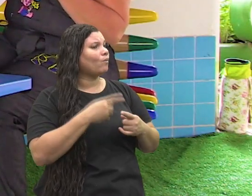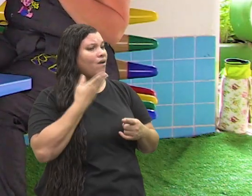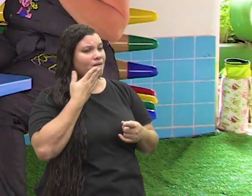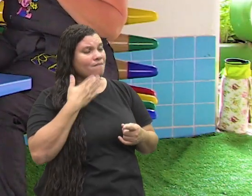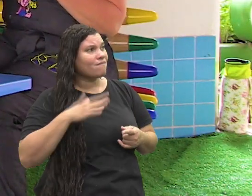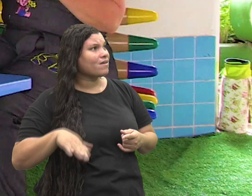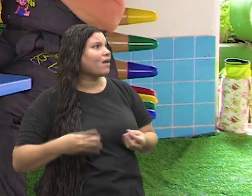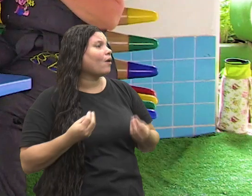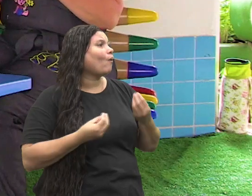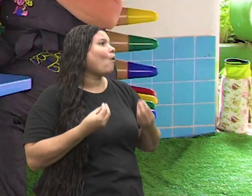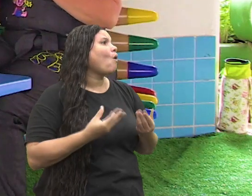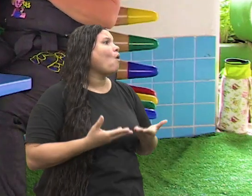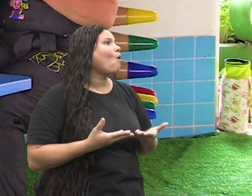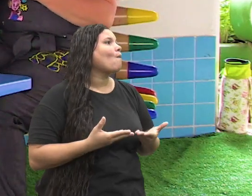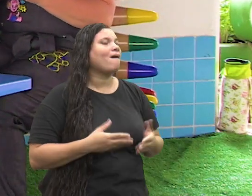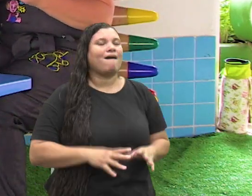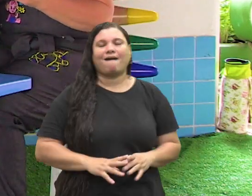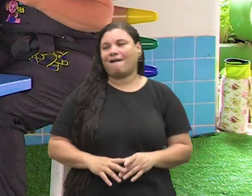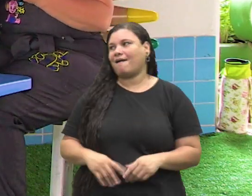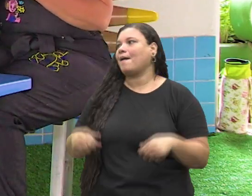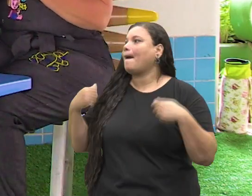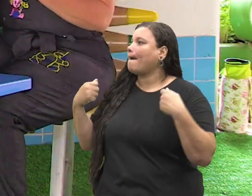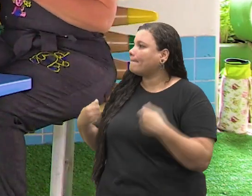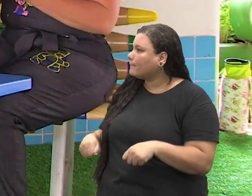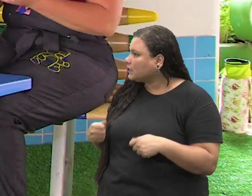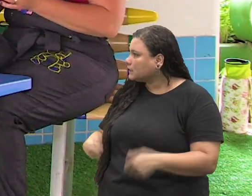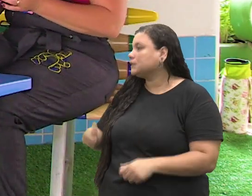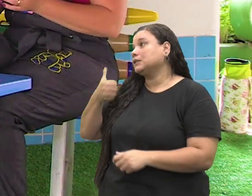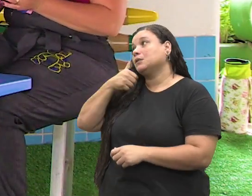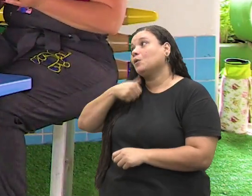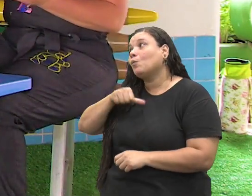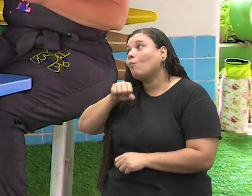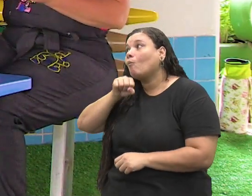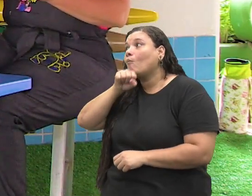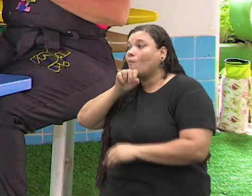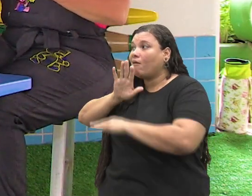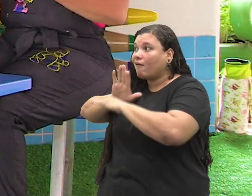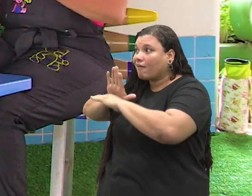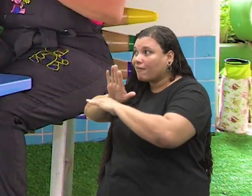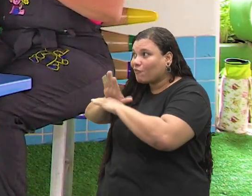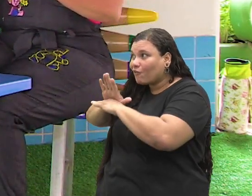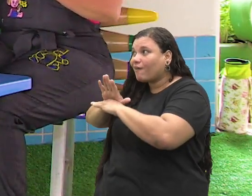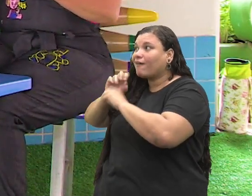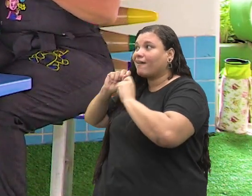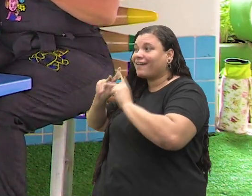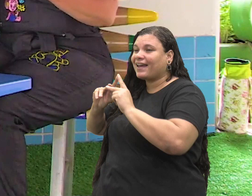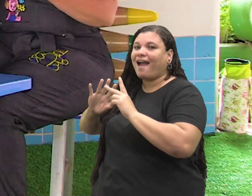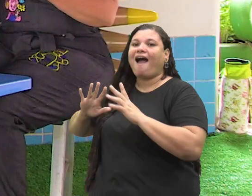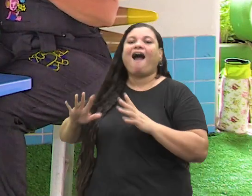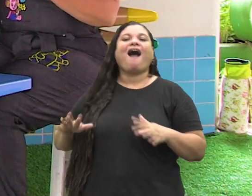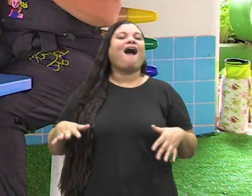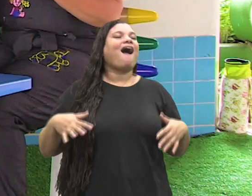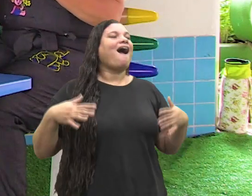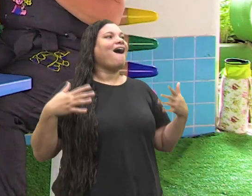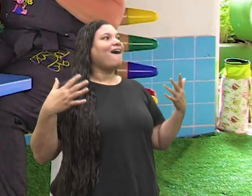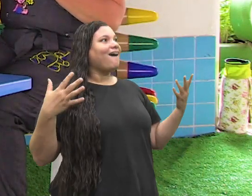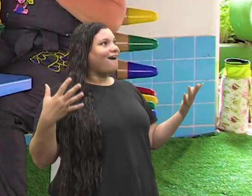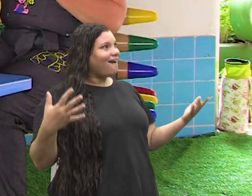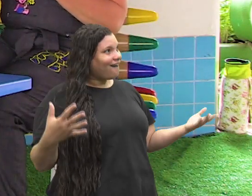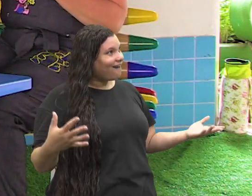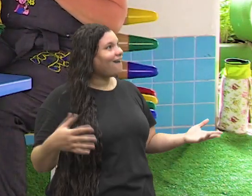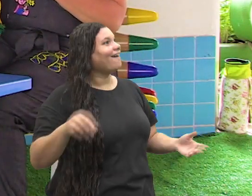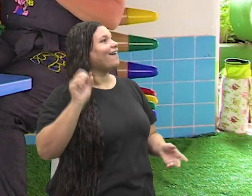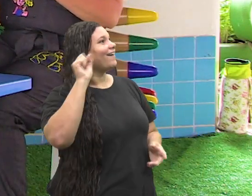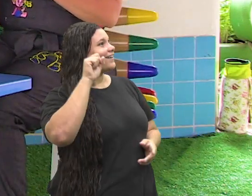mãe? Sim, pede ajuda à mamãe. Então, eu vou ter essa ideia em casa, vou pegar